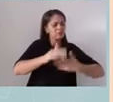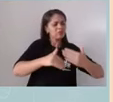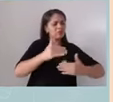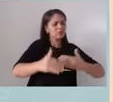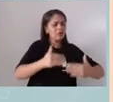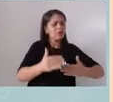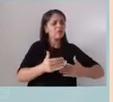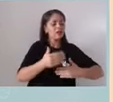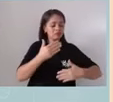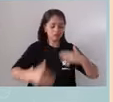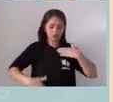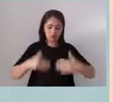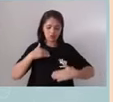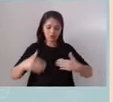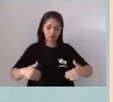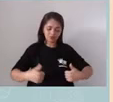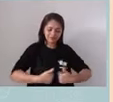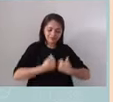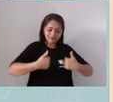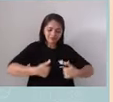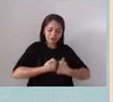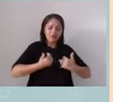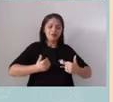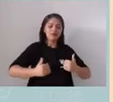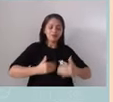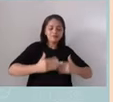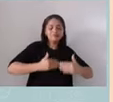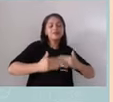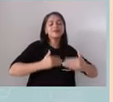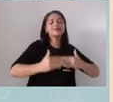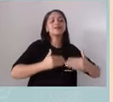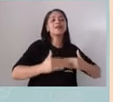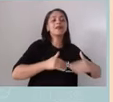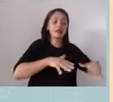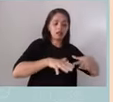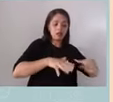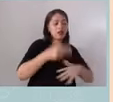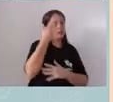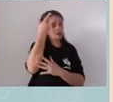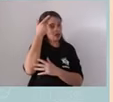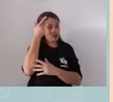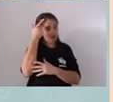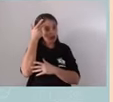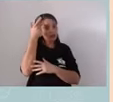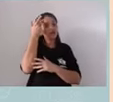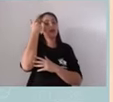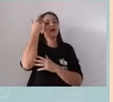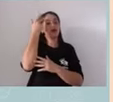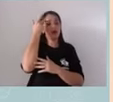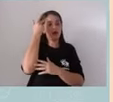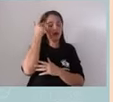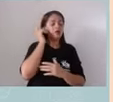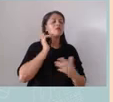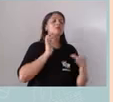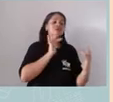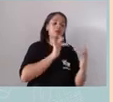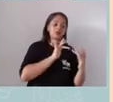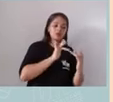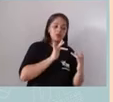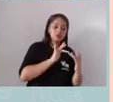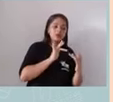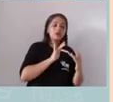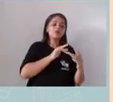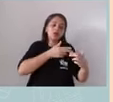o nosso corpo vai produzindo os anticorpos. Então, é uma imunidade ativa natural. A gente vai naturalmente tendo contato com os